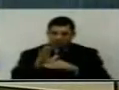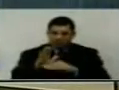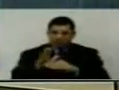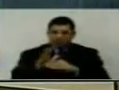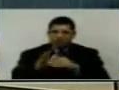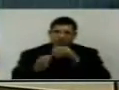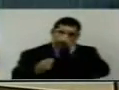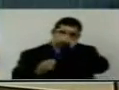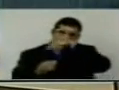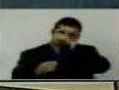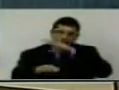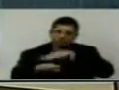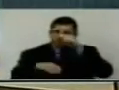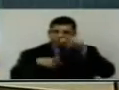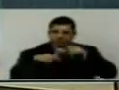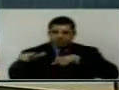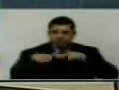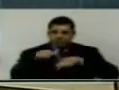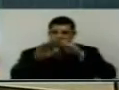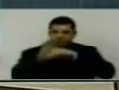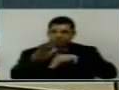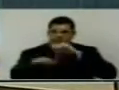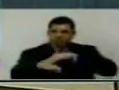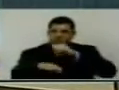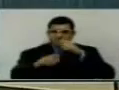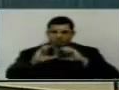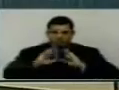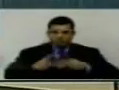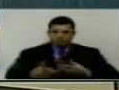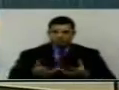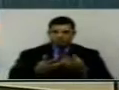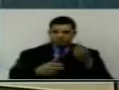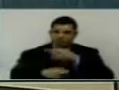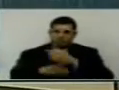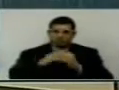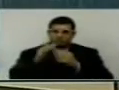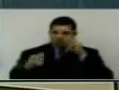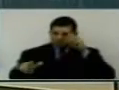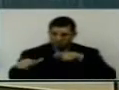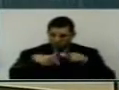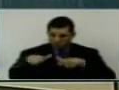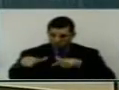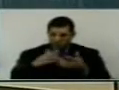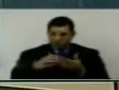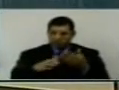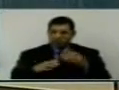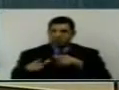violência, de mais fraternidade, de mais humanidade. Esse desafio é um desafio